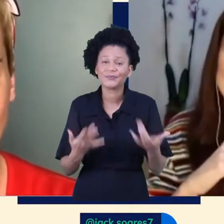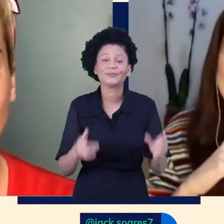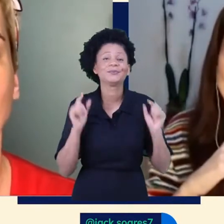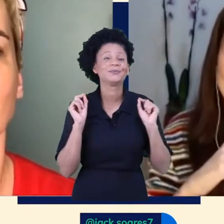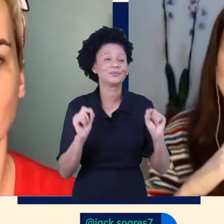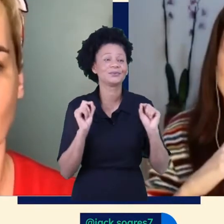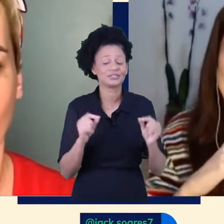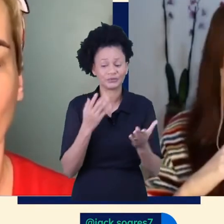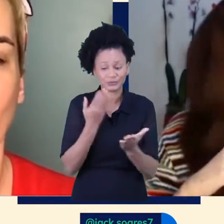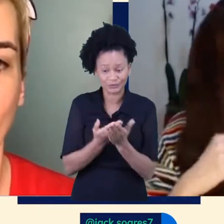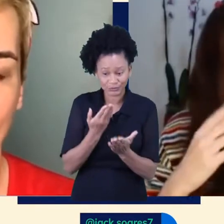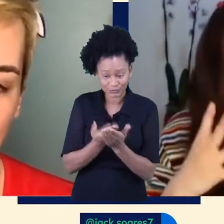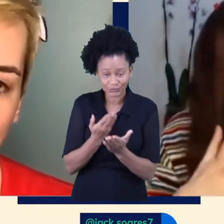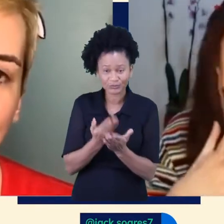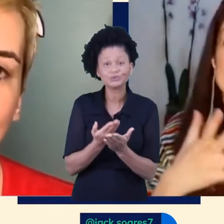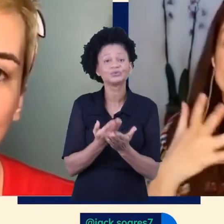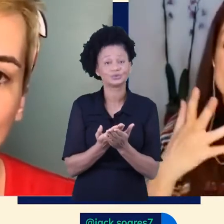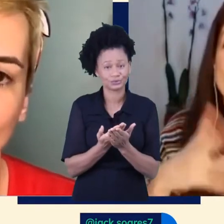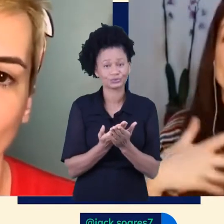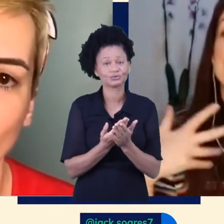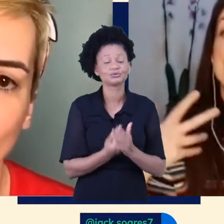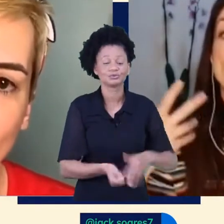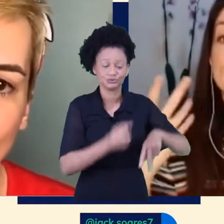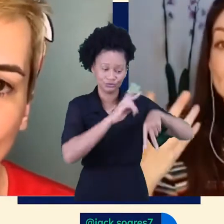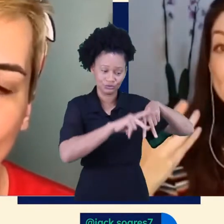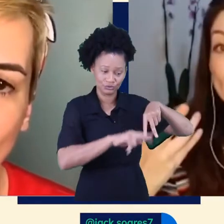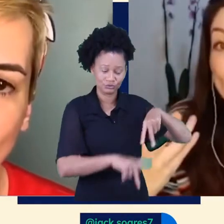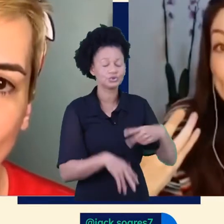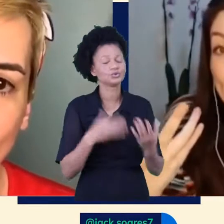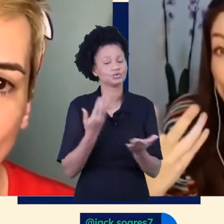fazendo aqui, né? A gente está pensando assim,